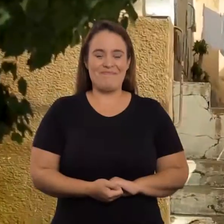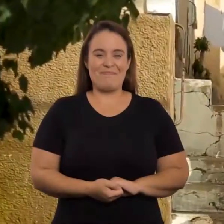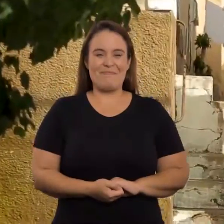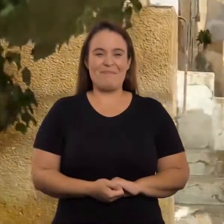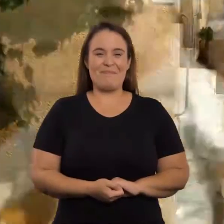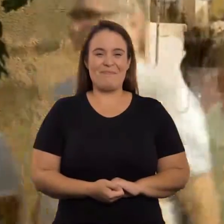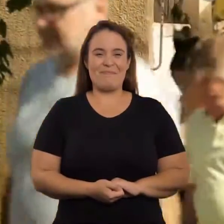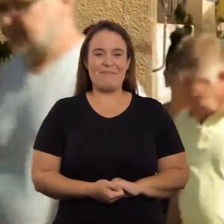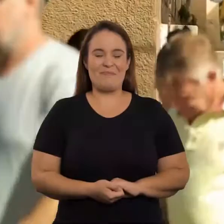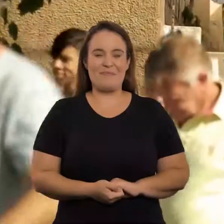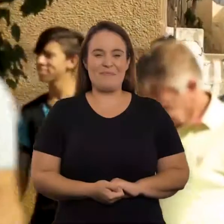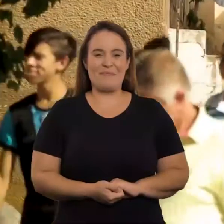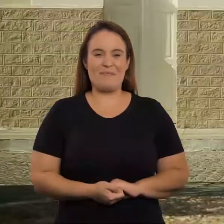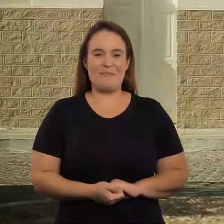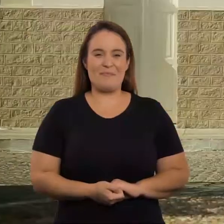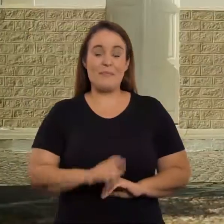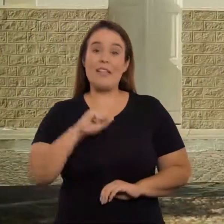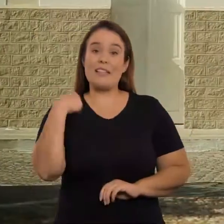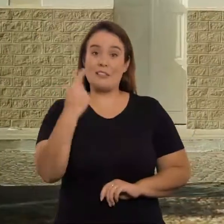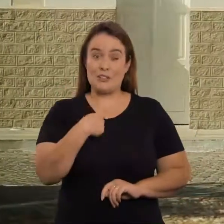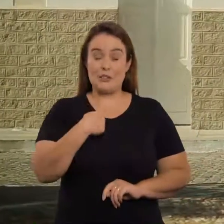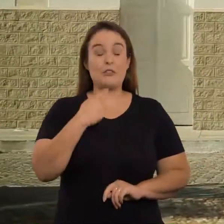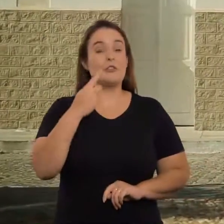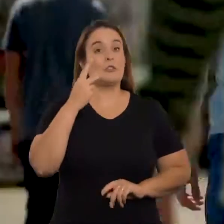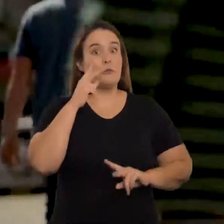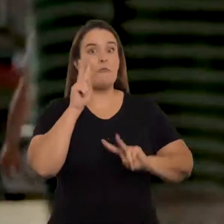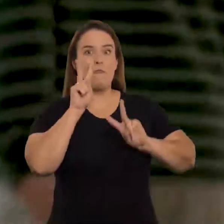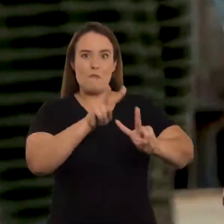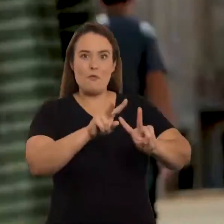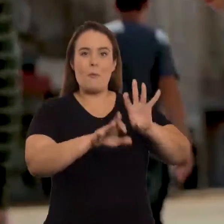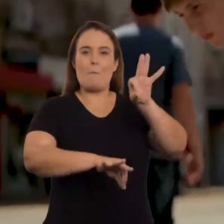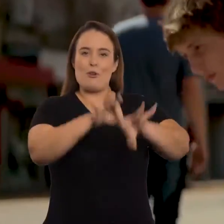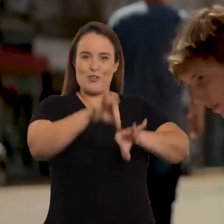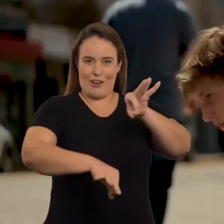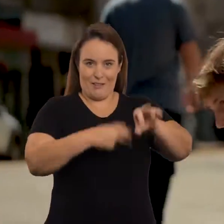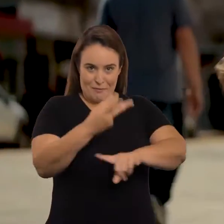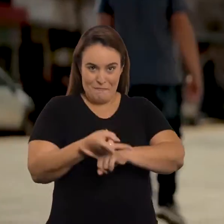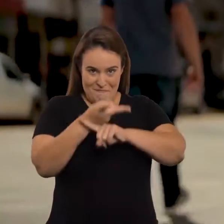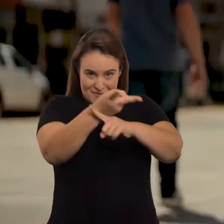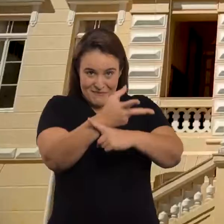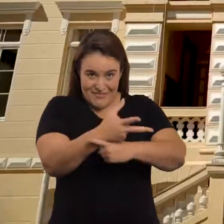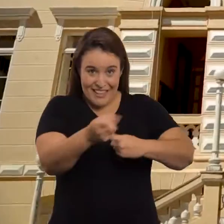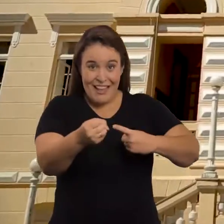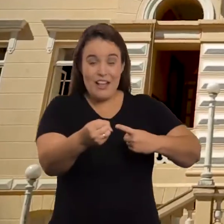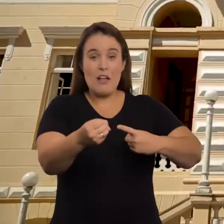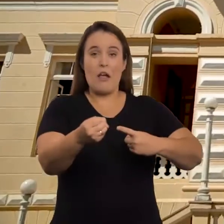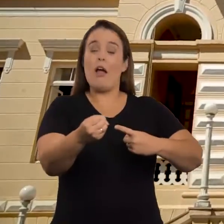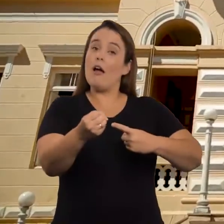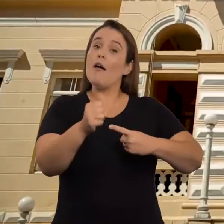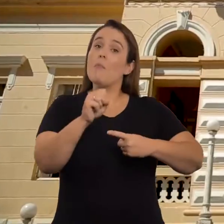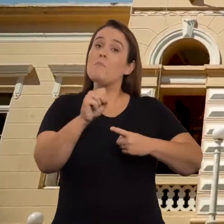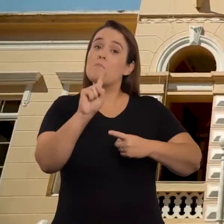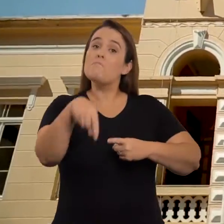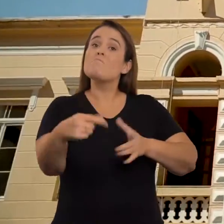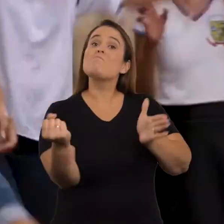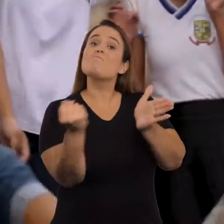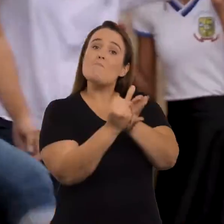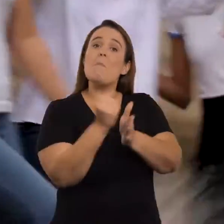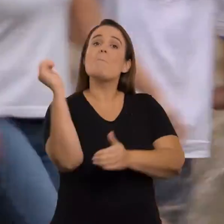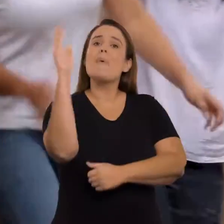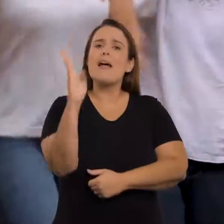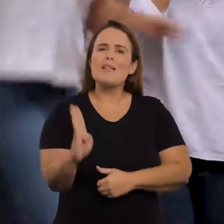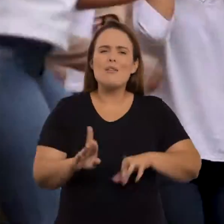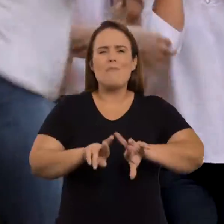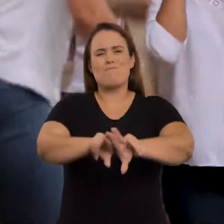jovens caminham nas ruas. Quando a gente vê os projetos premiados, você vê Brasil e uma diversidade